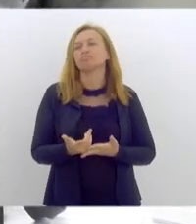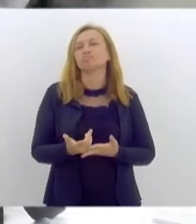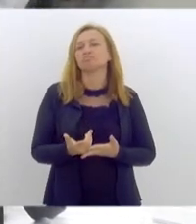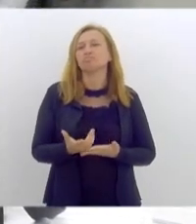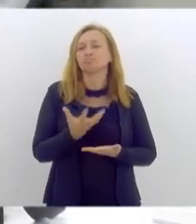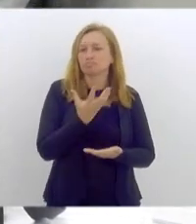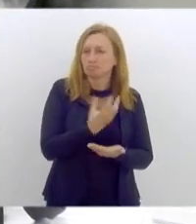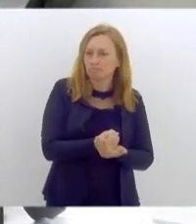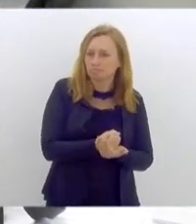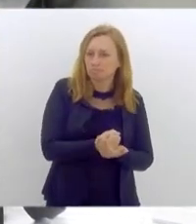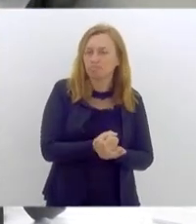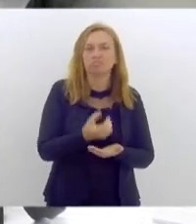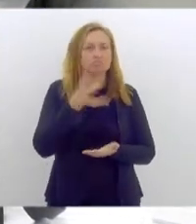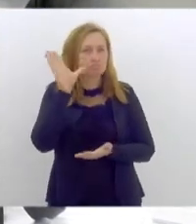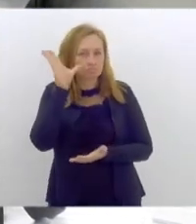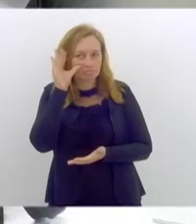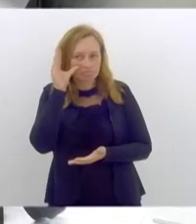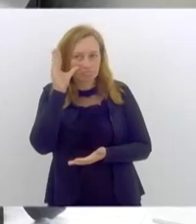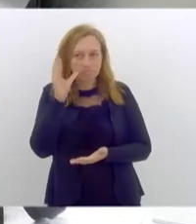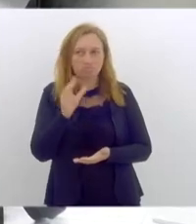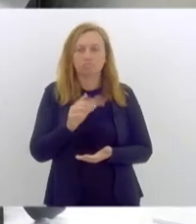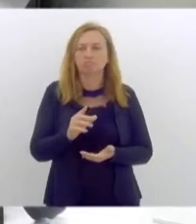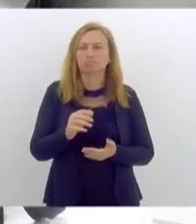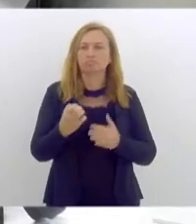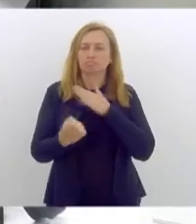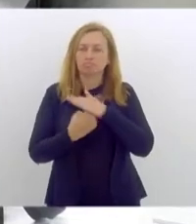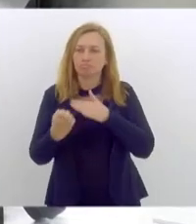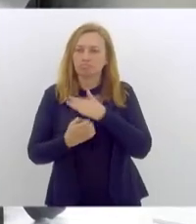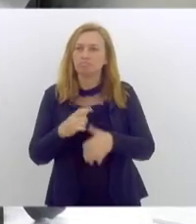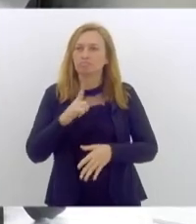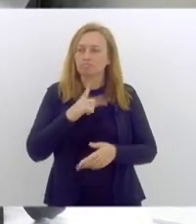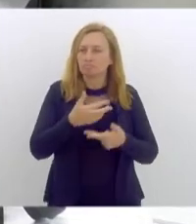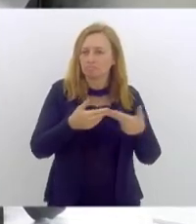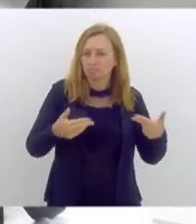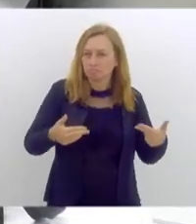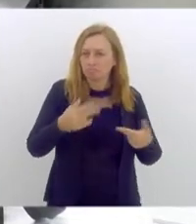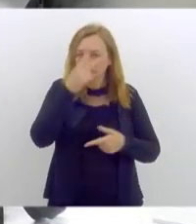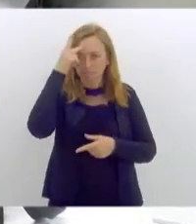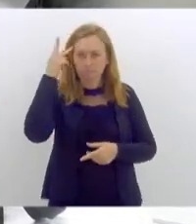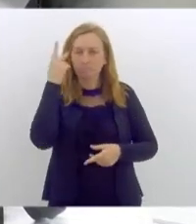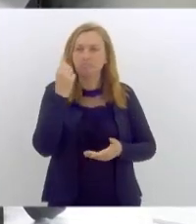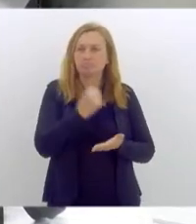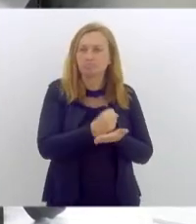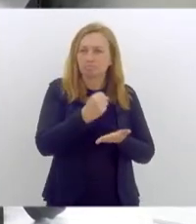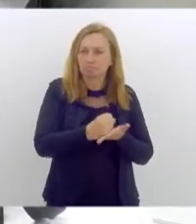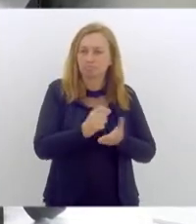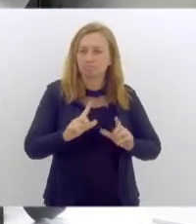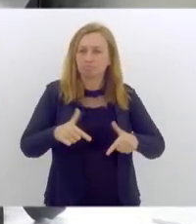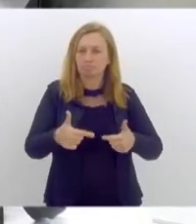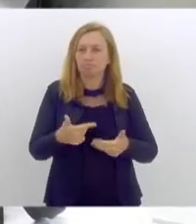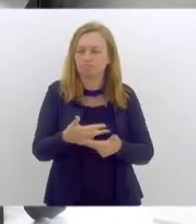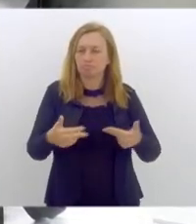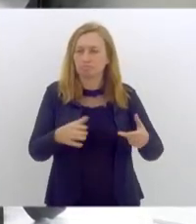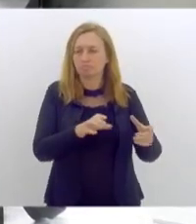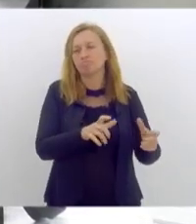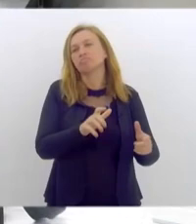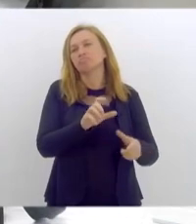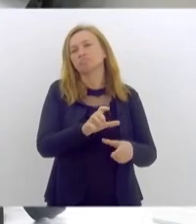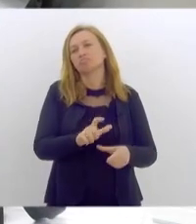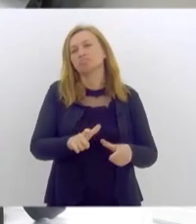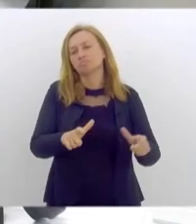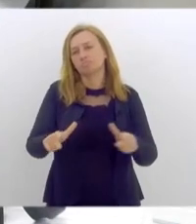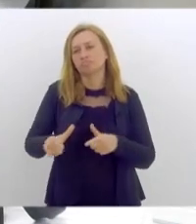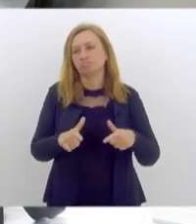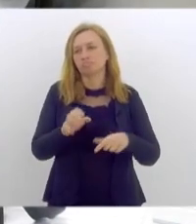justamente pelo interesse da agência ter músculos contratados atuando em todo o estado para trazer mais capilaridade para operação